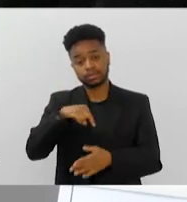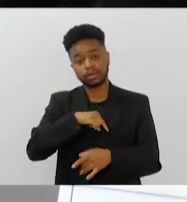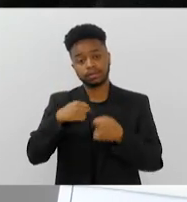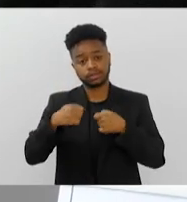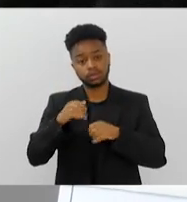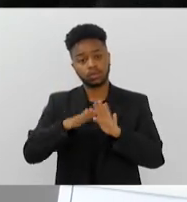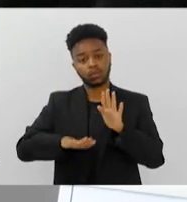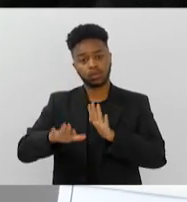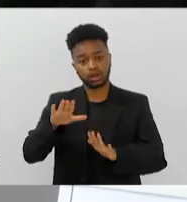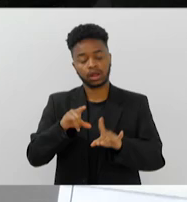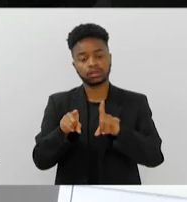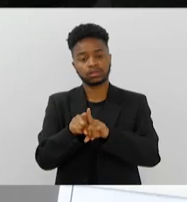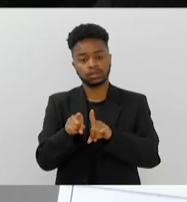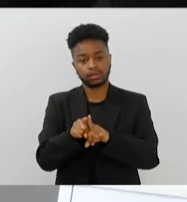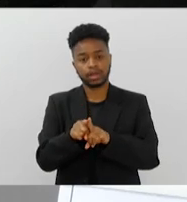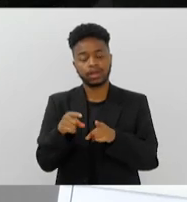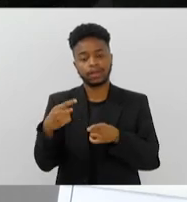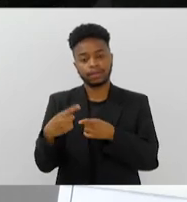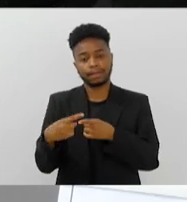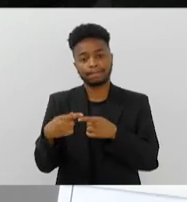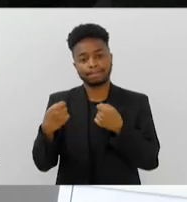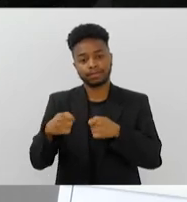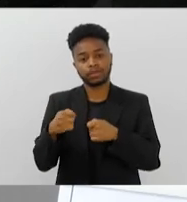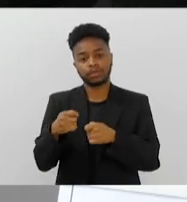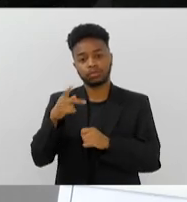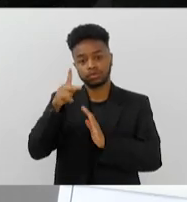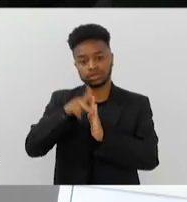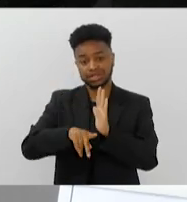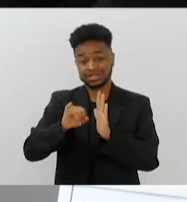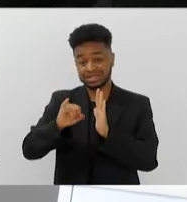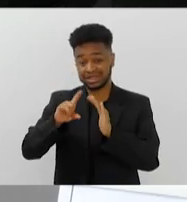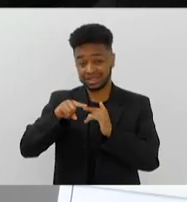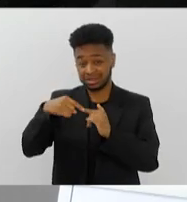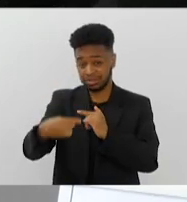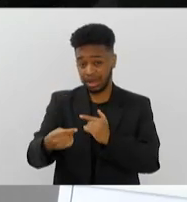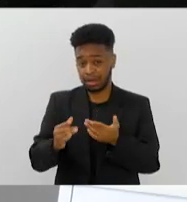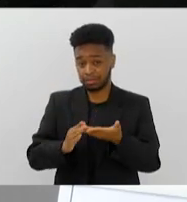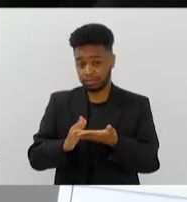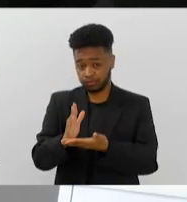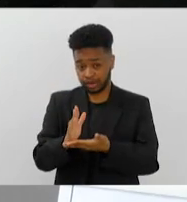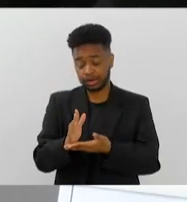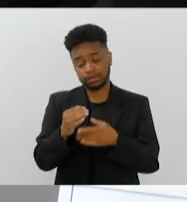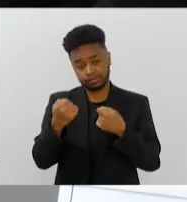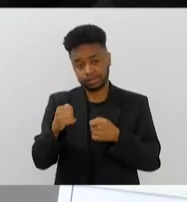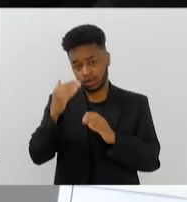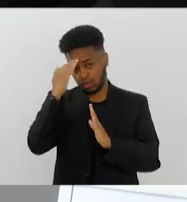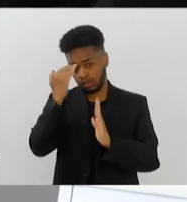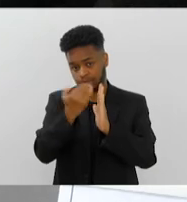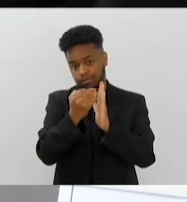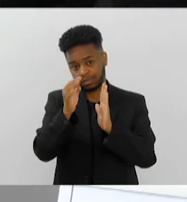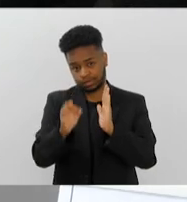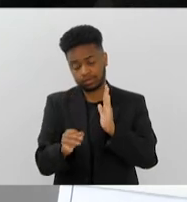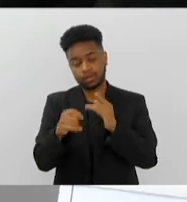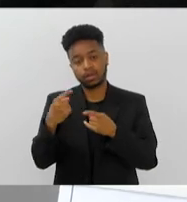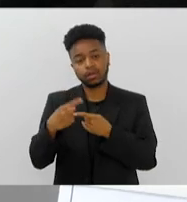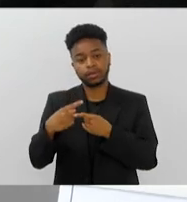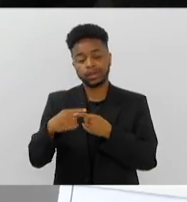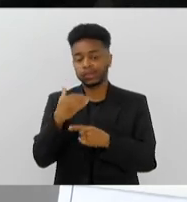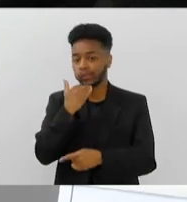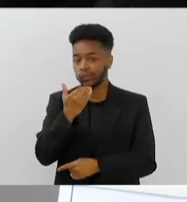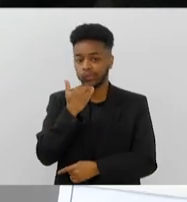seja um projeto que, se aprovado, depois tenha seu cumprimento devido. Não adianta